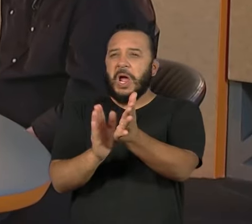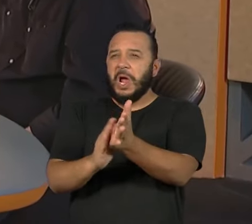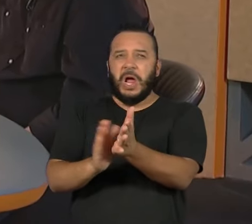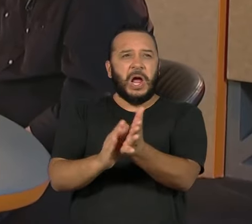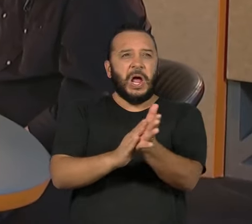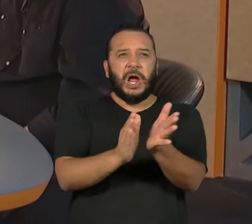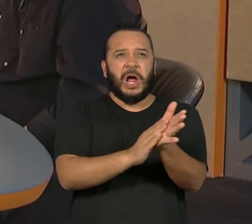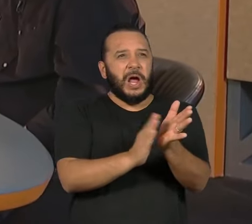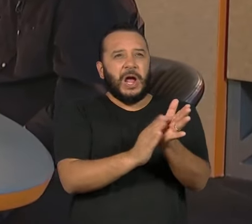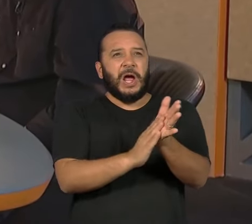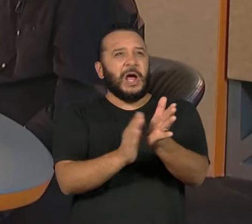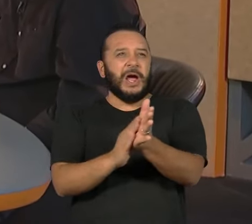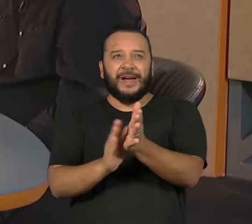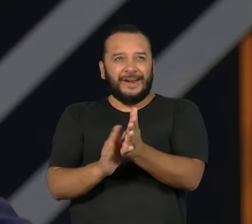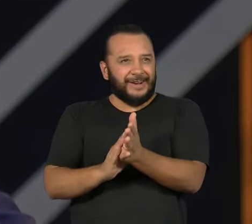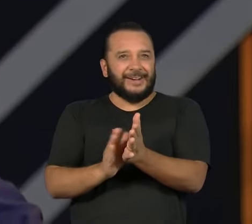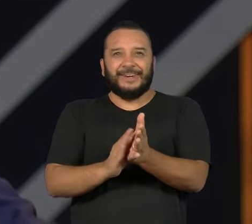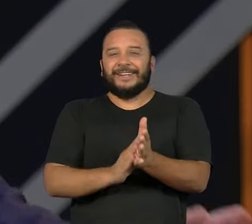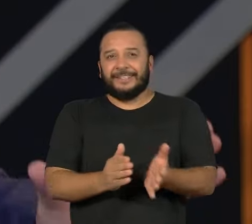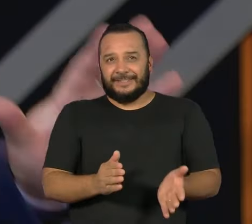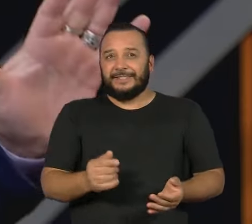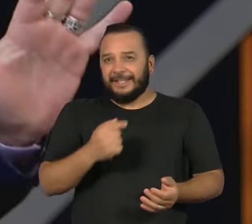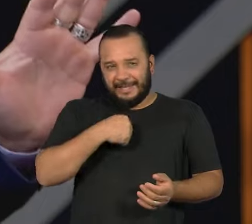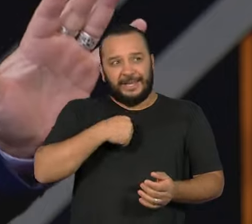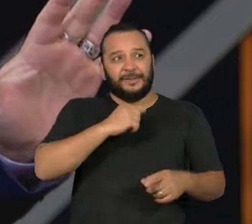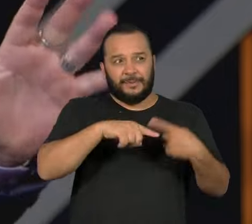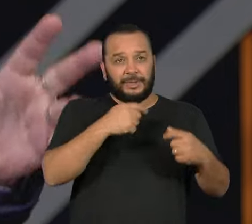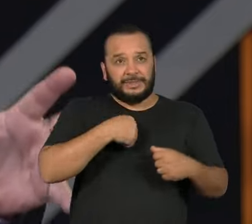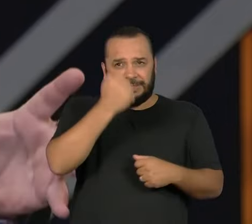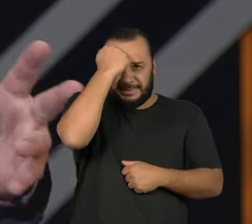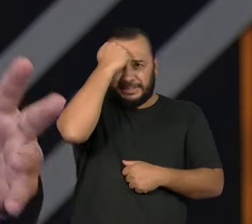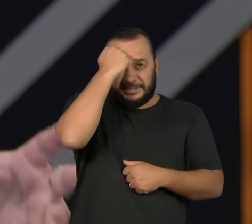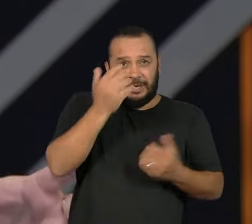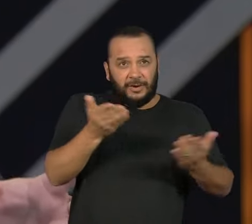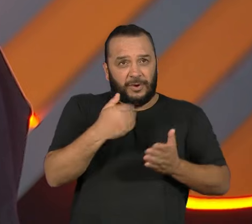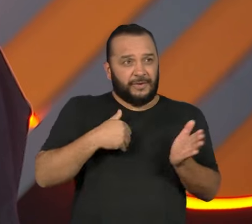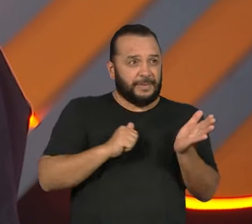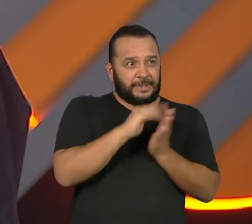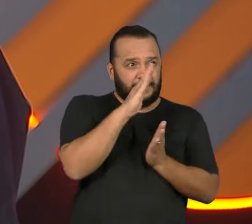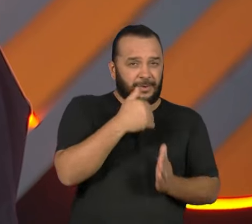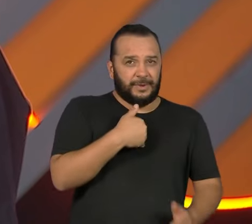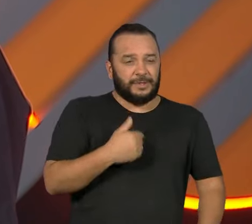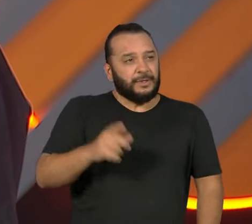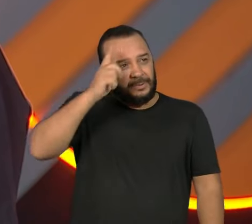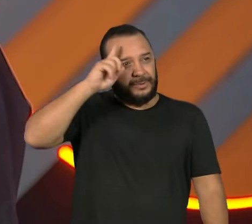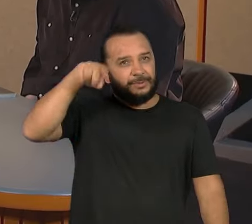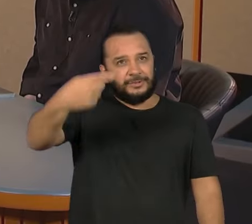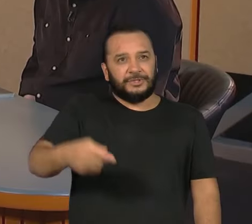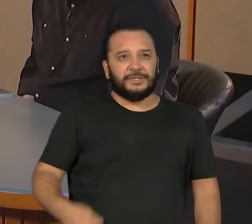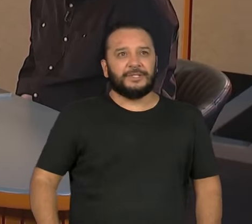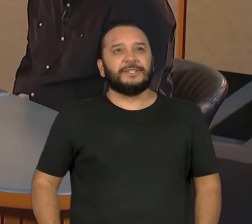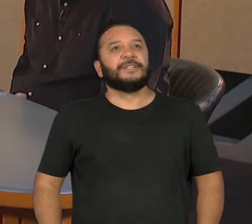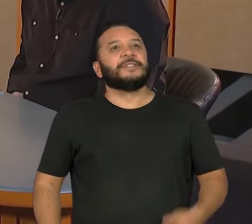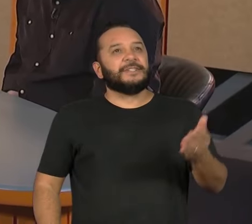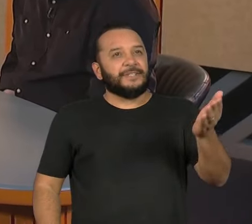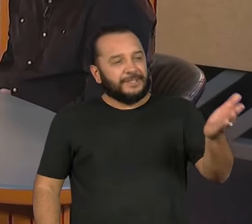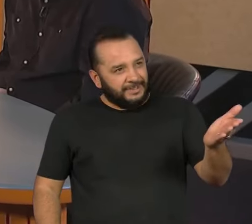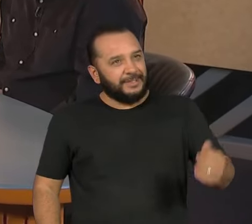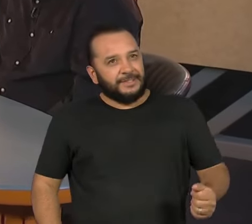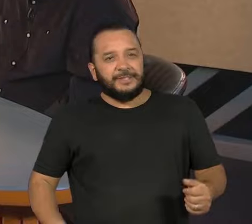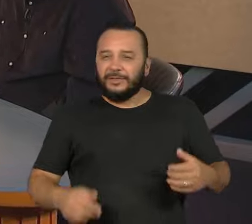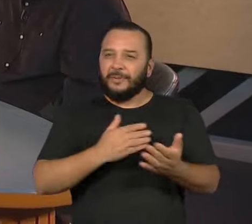Ah, sensacional! Tá de mal. E eu arrependidíssimo. Eu falei, agora você vai me mandar embora, né? Dia seguinte. Ah, boa noite, estamos começando